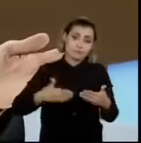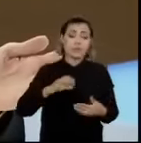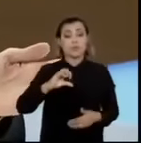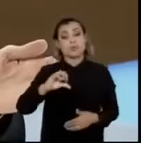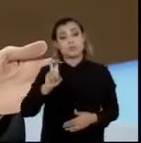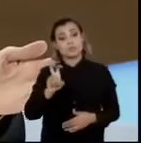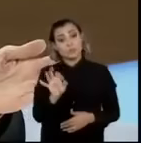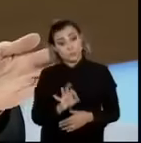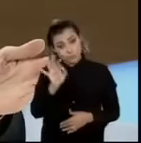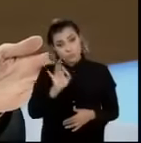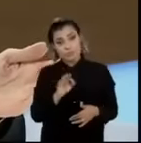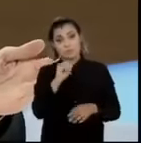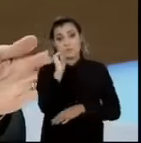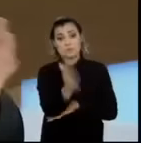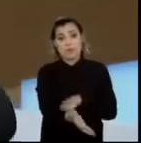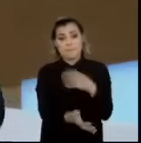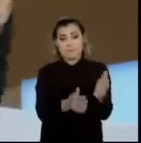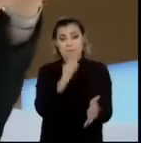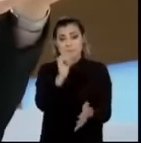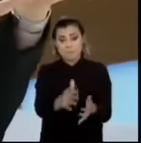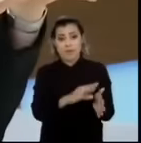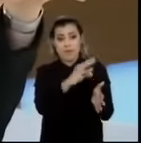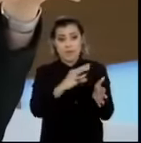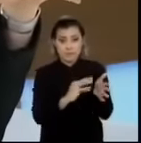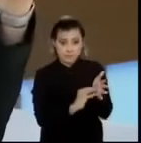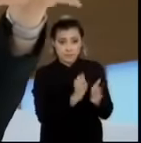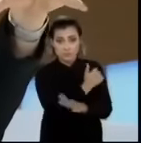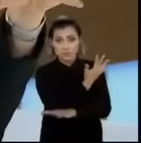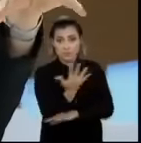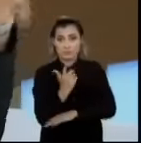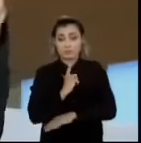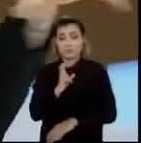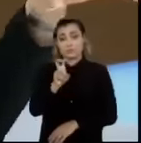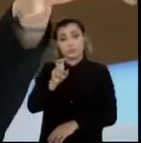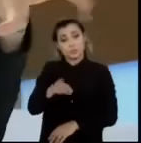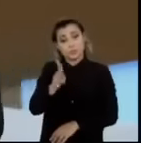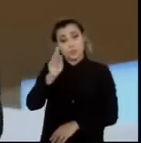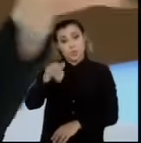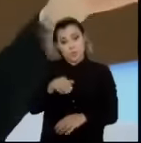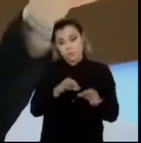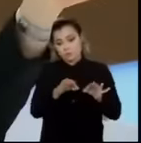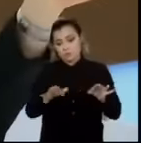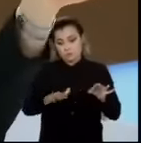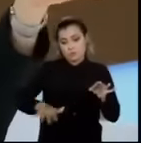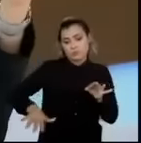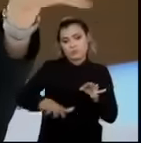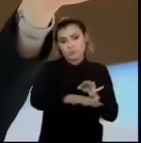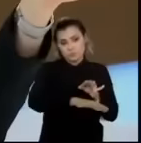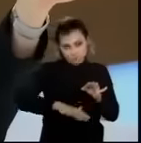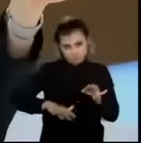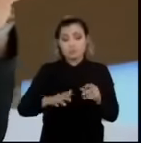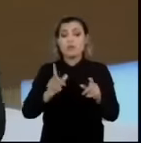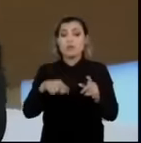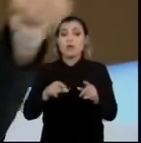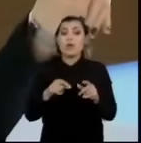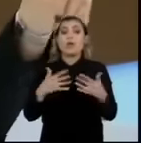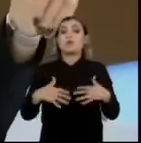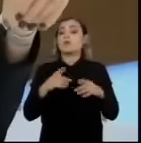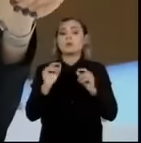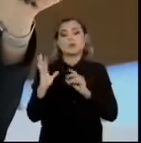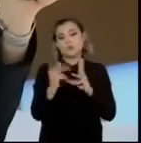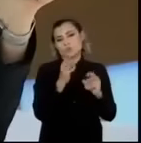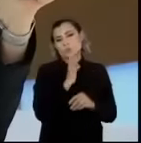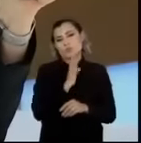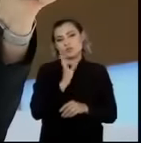95% do desmatamento na Amazônia brasileira acontece num raio de 5,5 km das estradas, que é aquele efeito muito conhecido